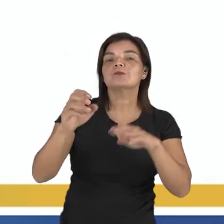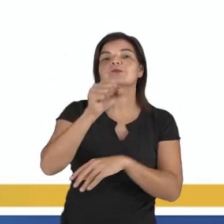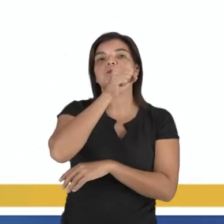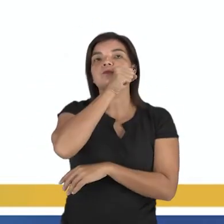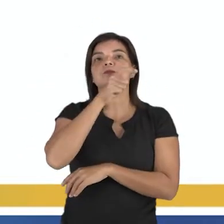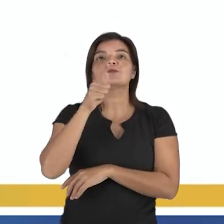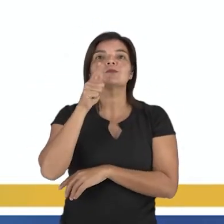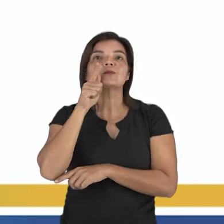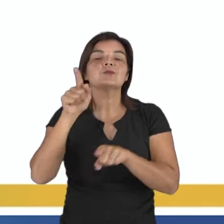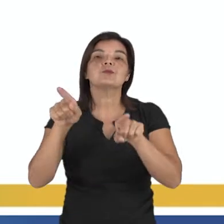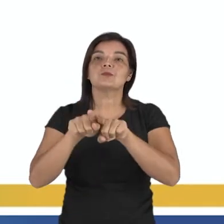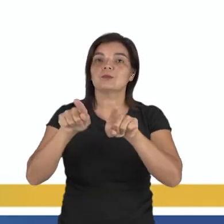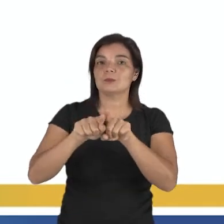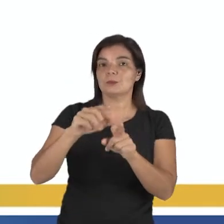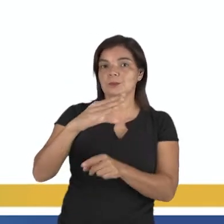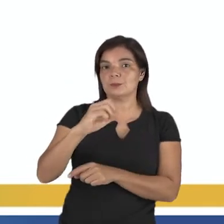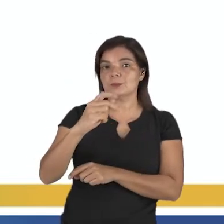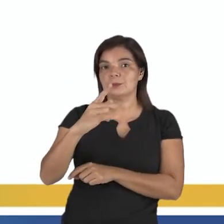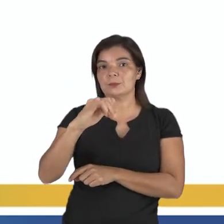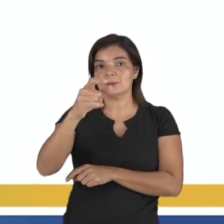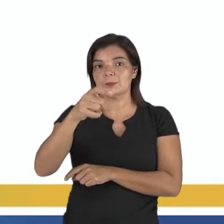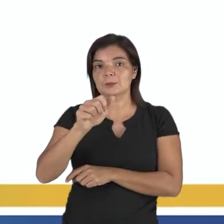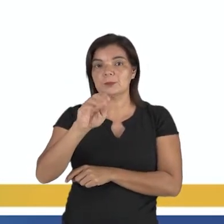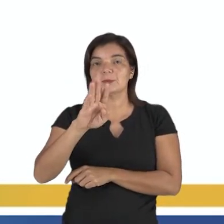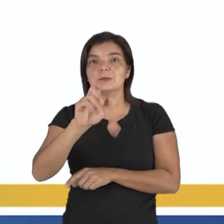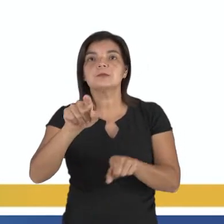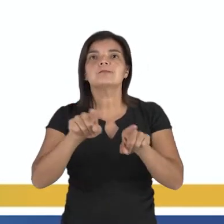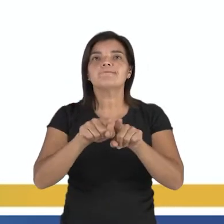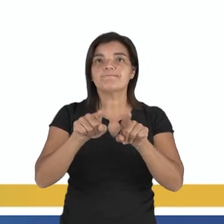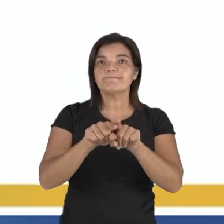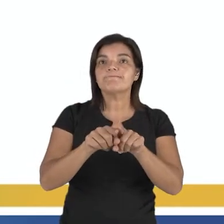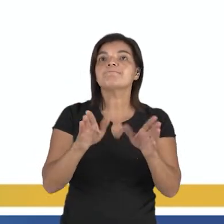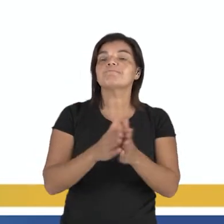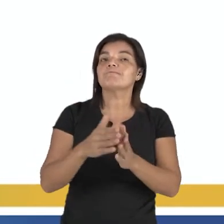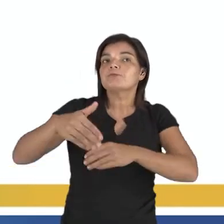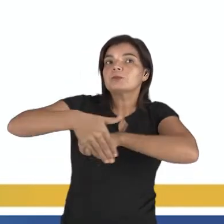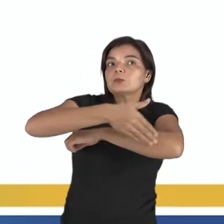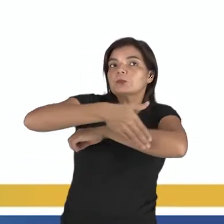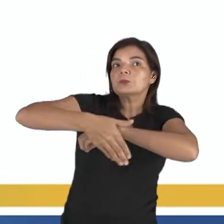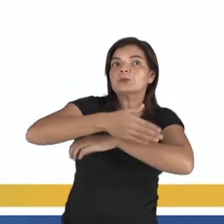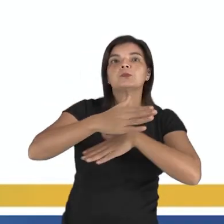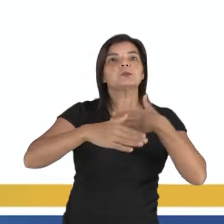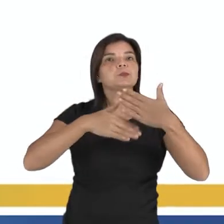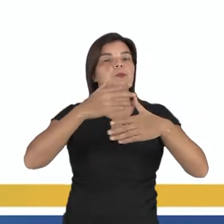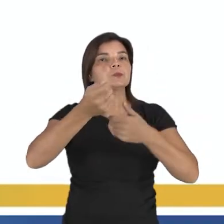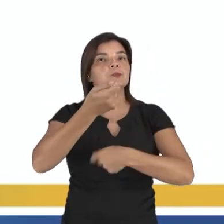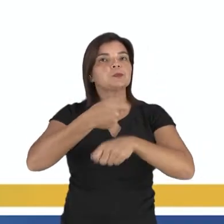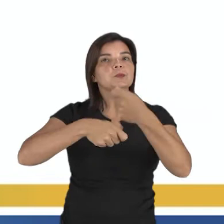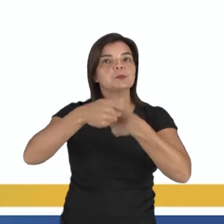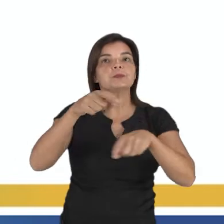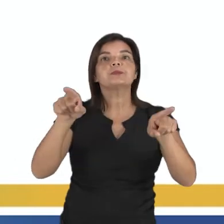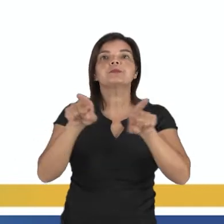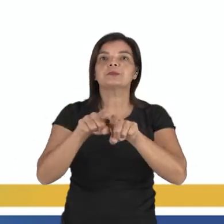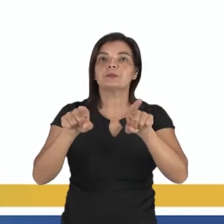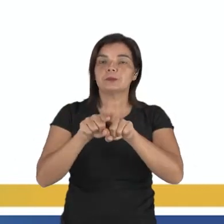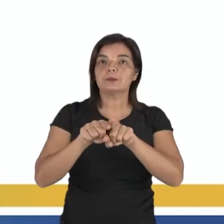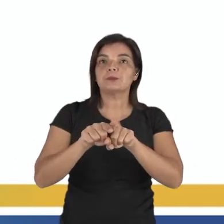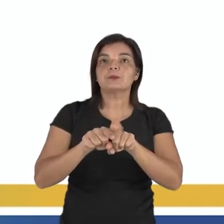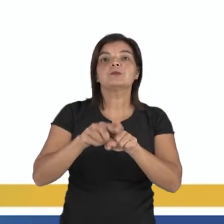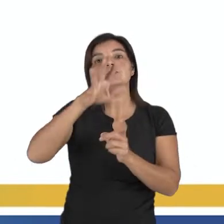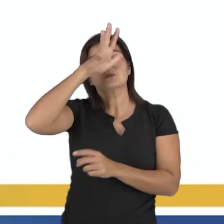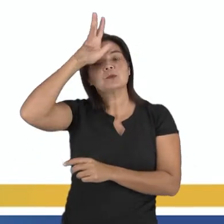e Capixaba. A estrada passa a ditar as ações socioeconômicas e o desenvolvimento da região